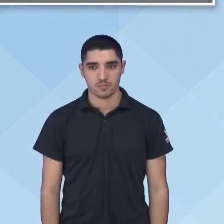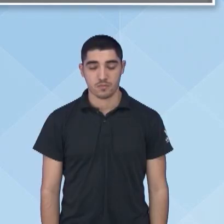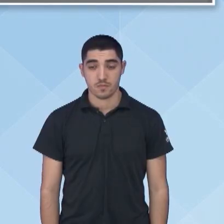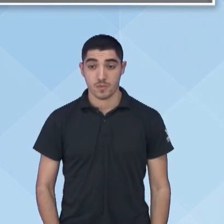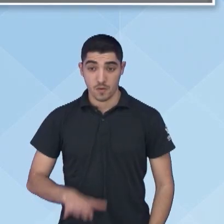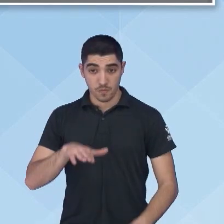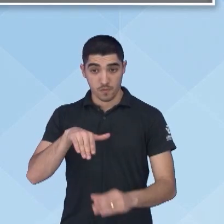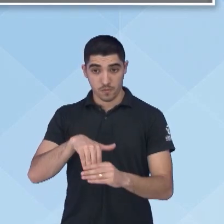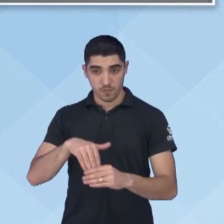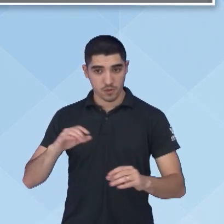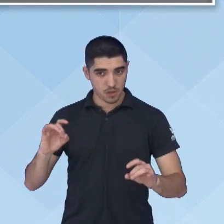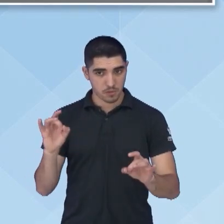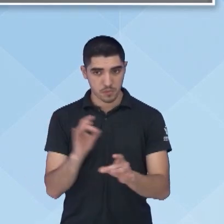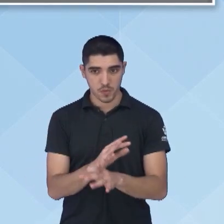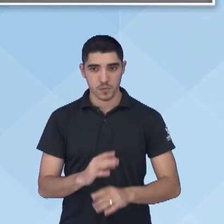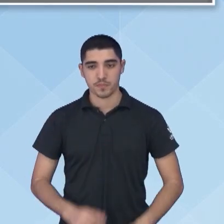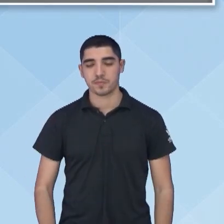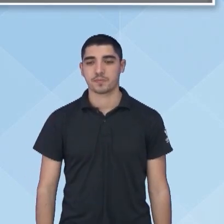Encerrada a votação.